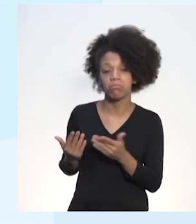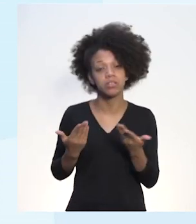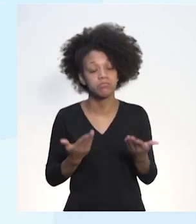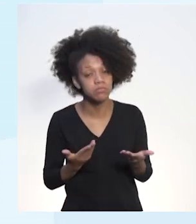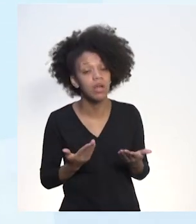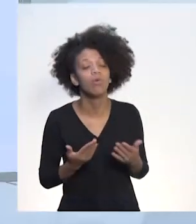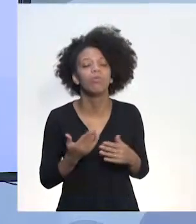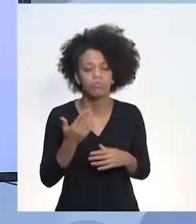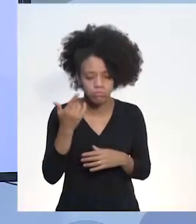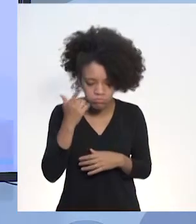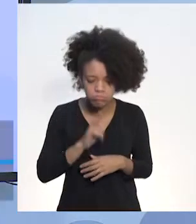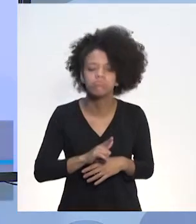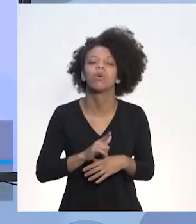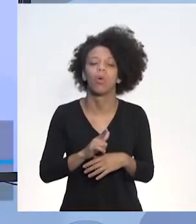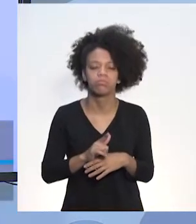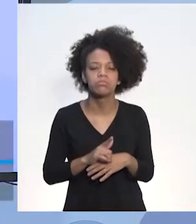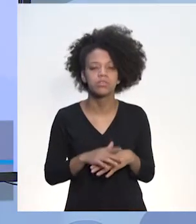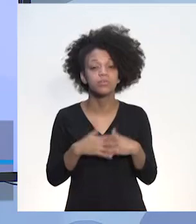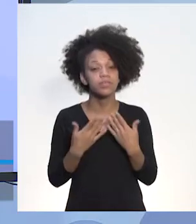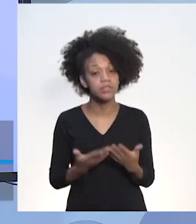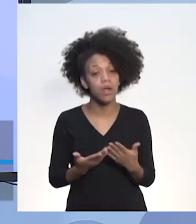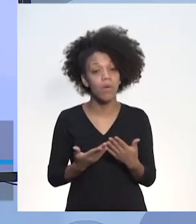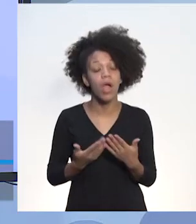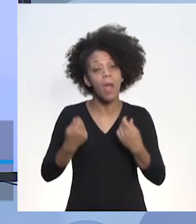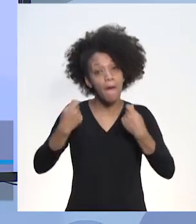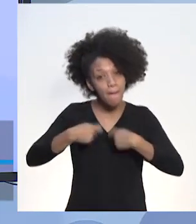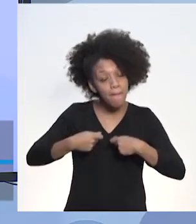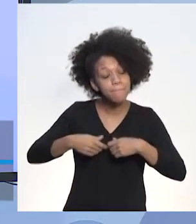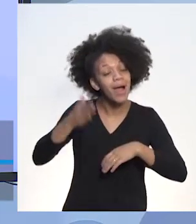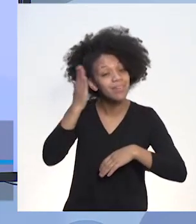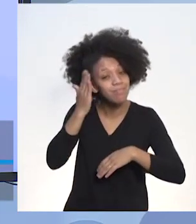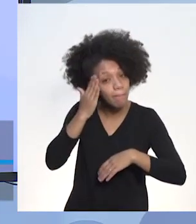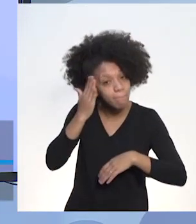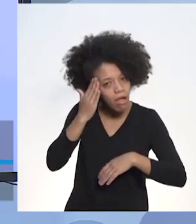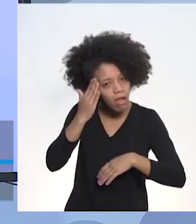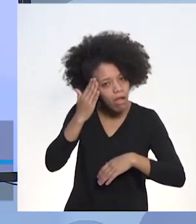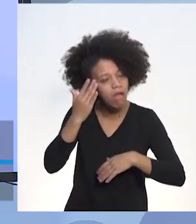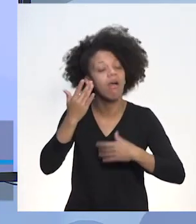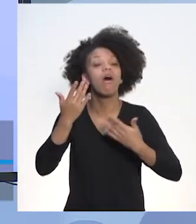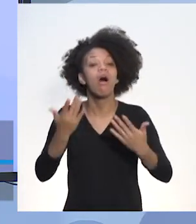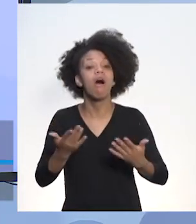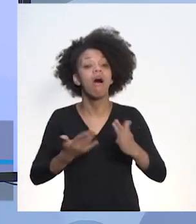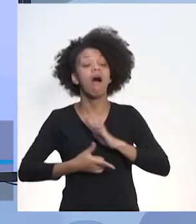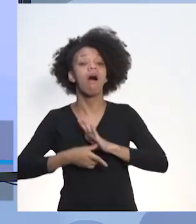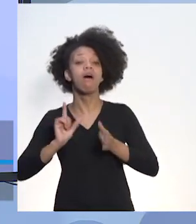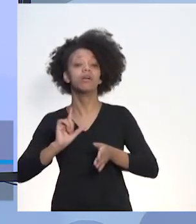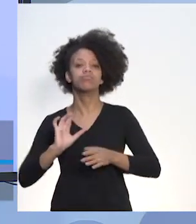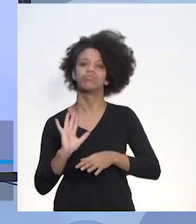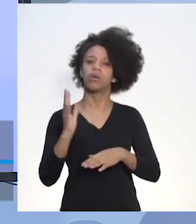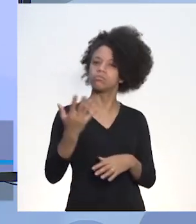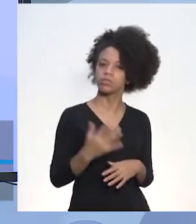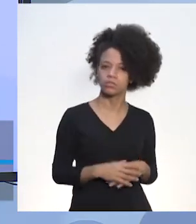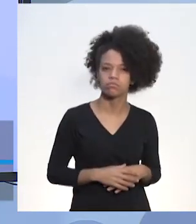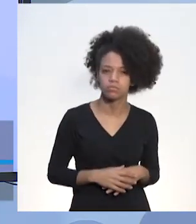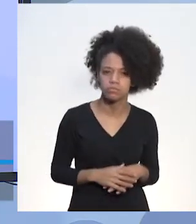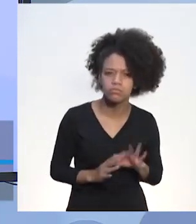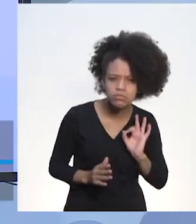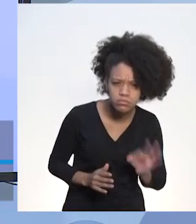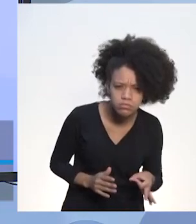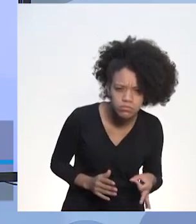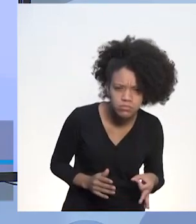Então, determinístico, eu tenho como saber o resultado antes.